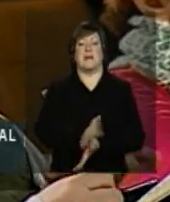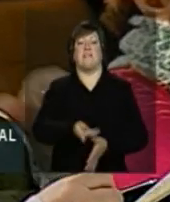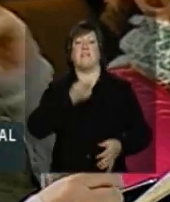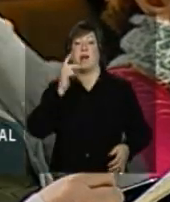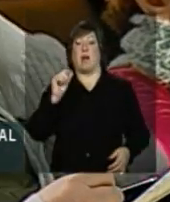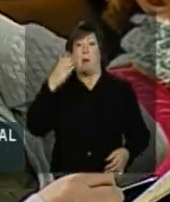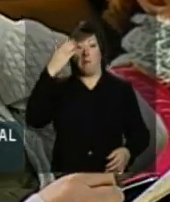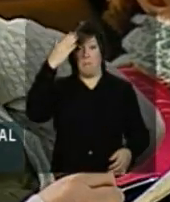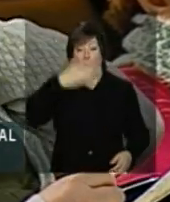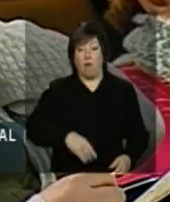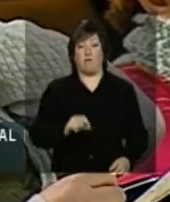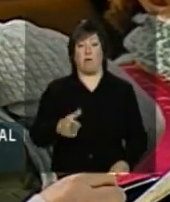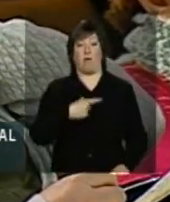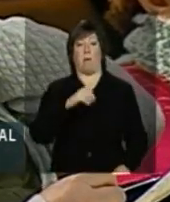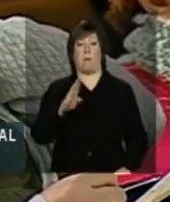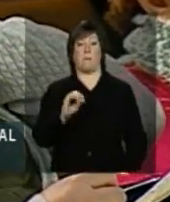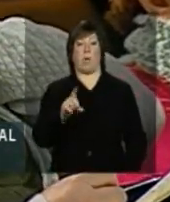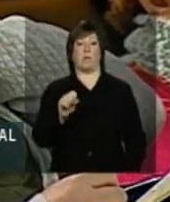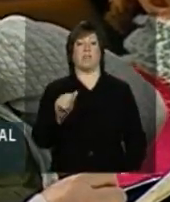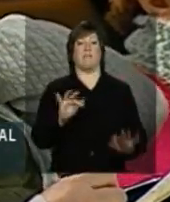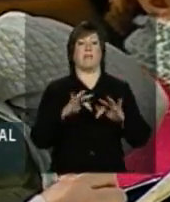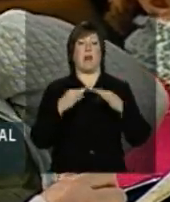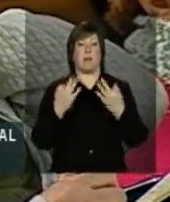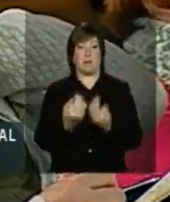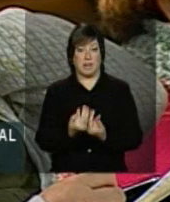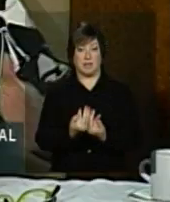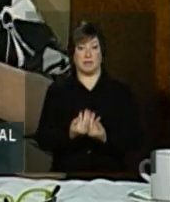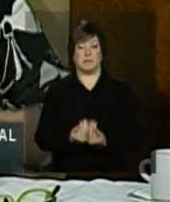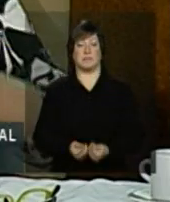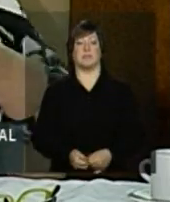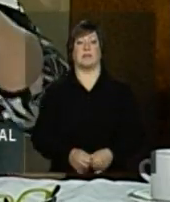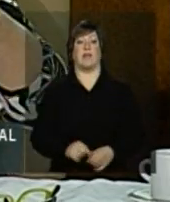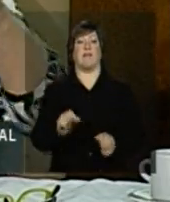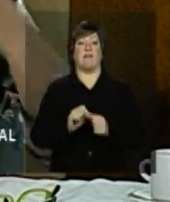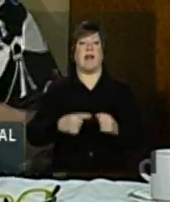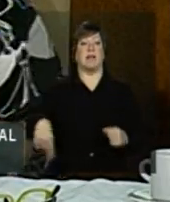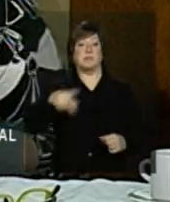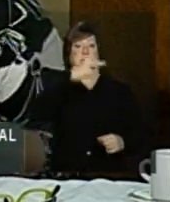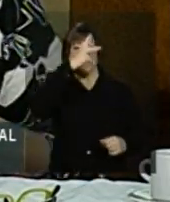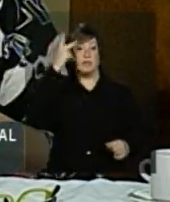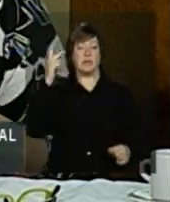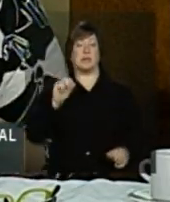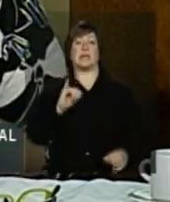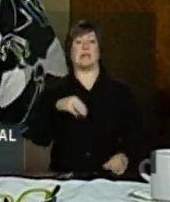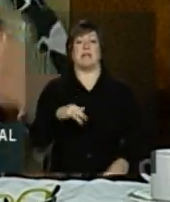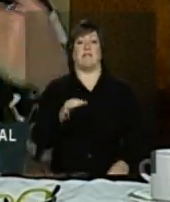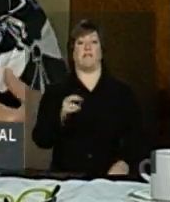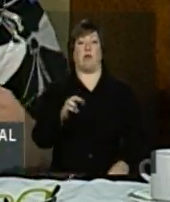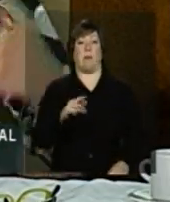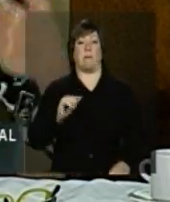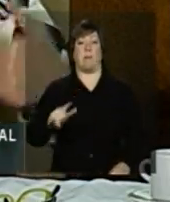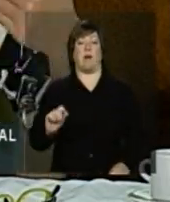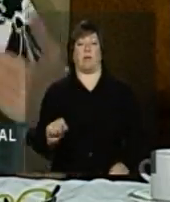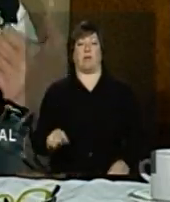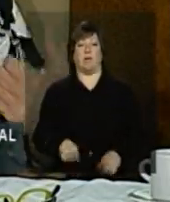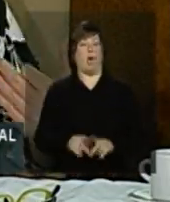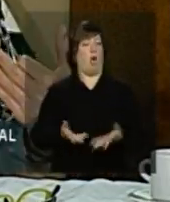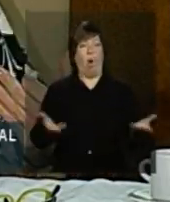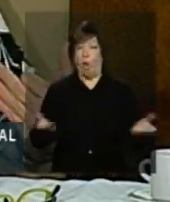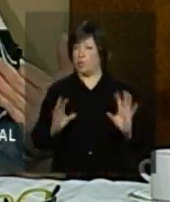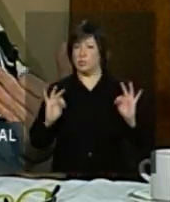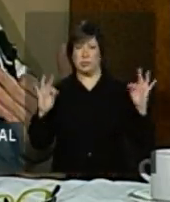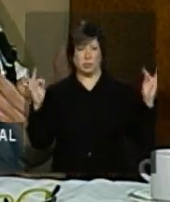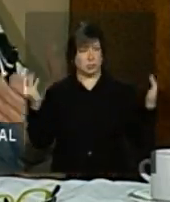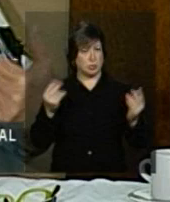tá provado que o bolsa família leva as pessoas a informal e que vai ficar provado que leva aumento de natalidade hoje o mundo todo